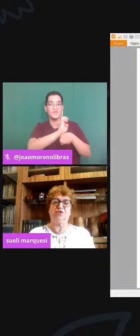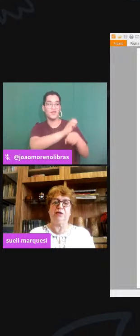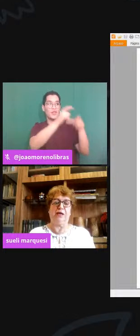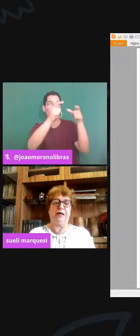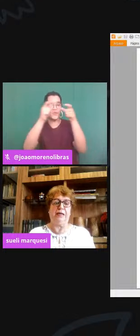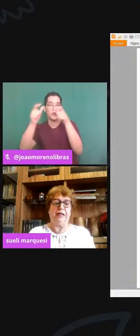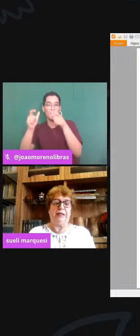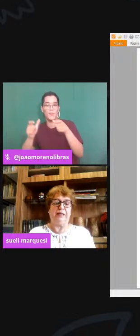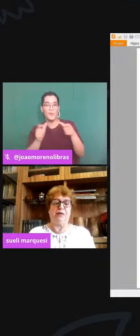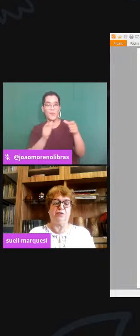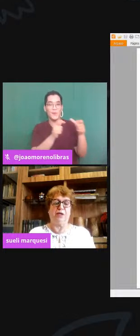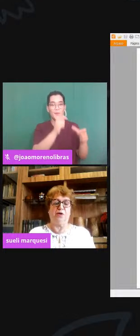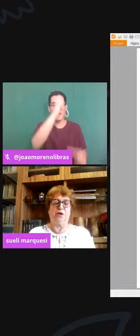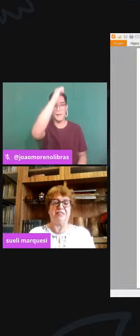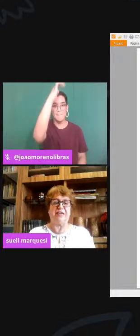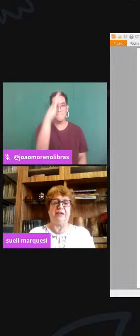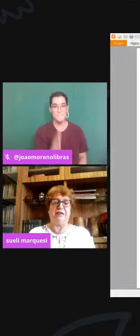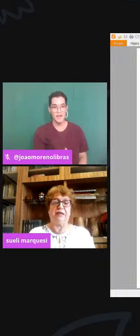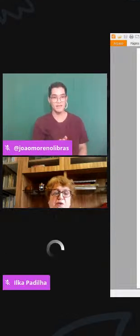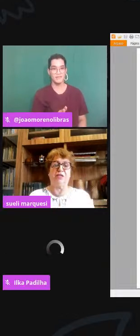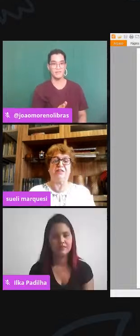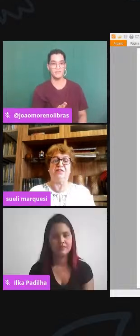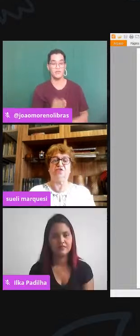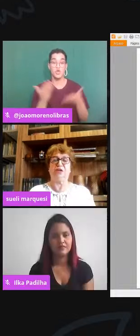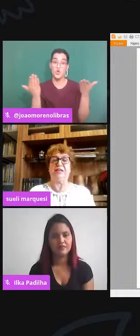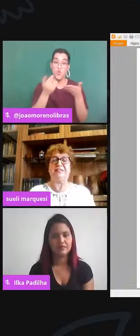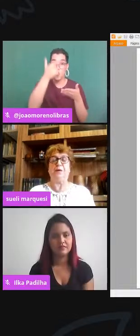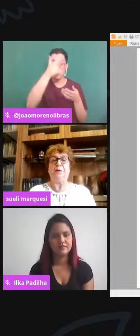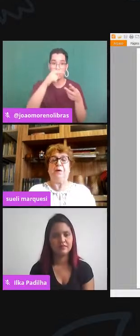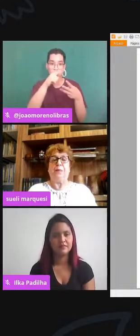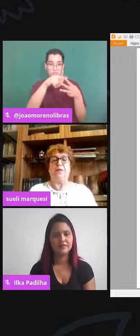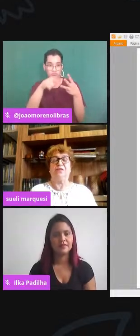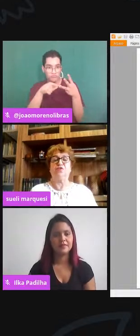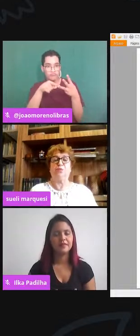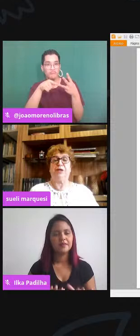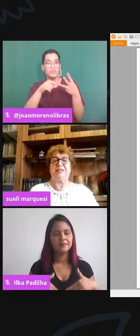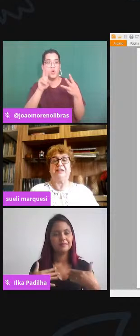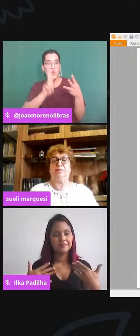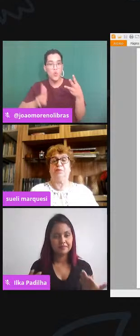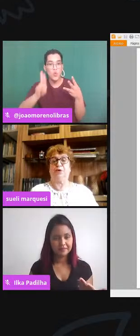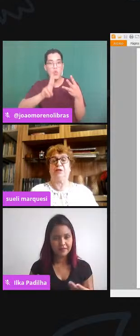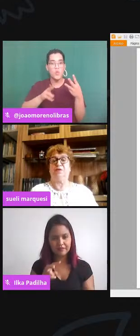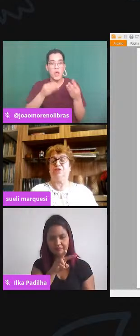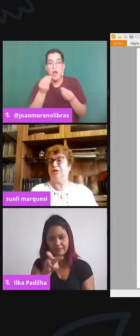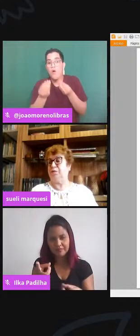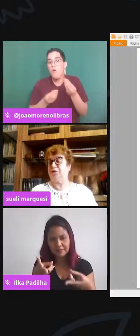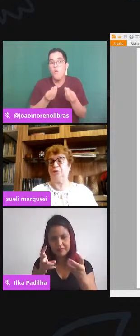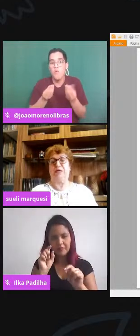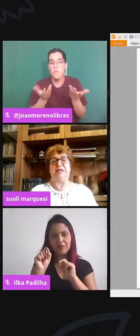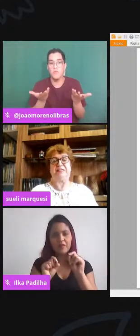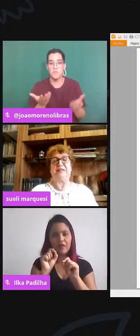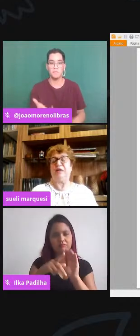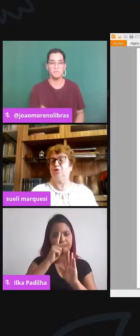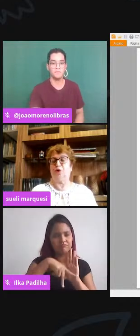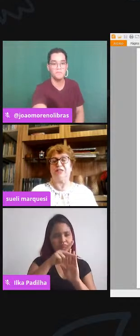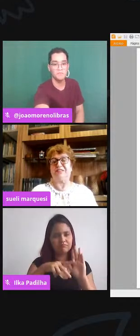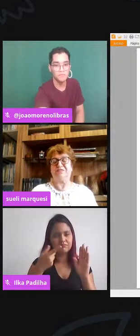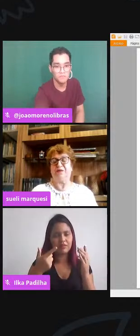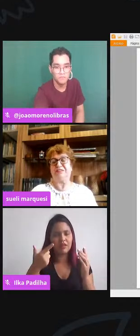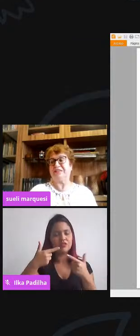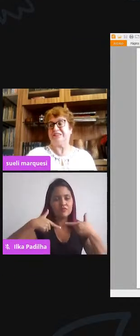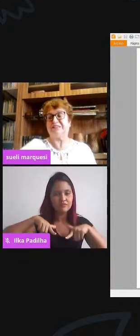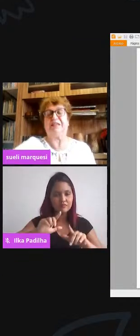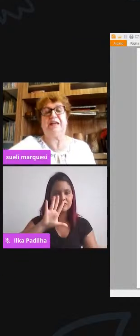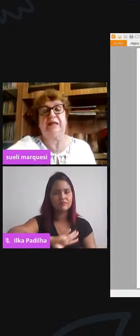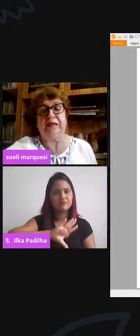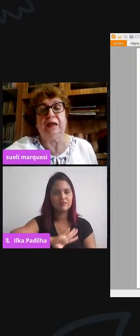para relacionar dentro da nossa investigação. Então, vejam, por exemplo, o programa de língua portuguesa, ele tem todas